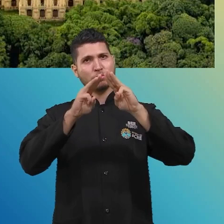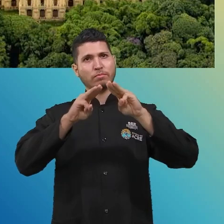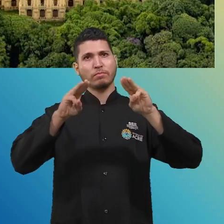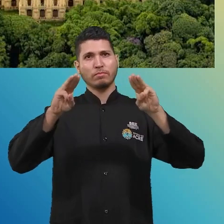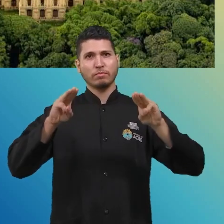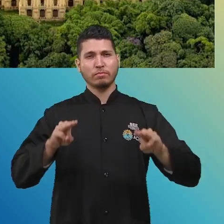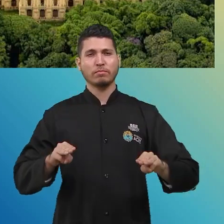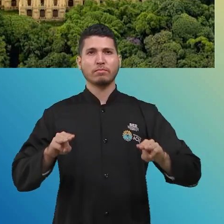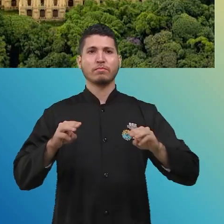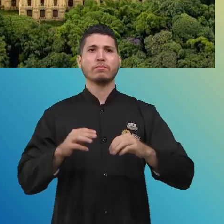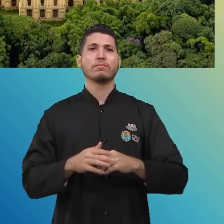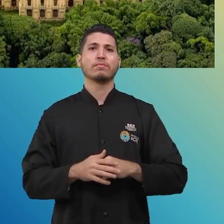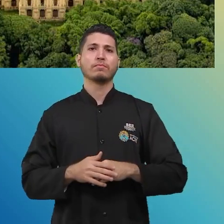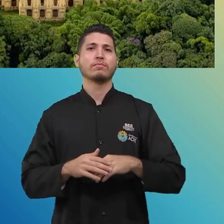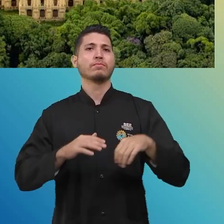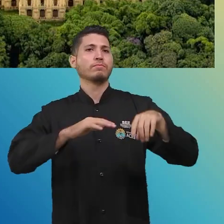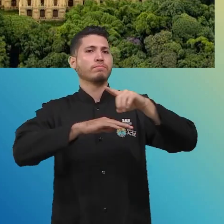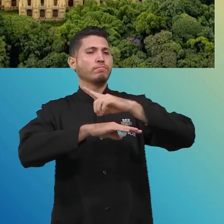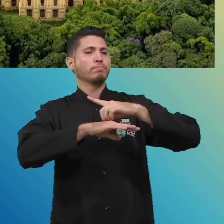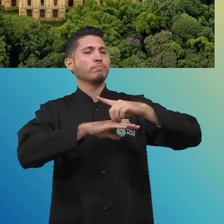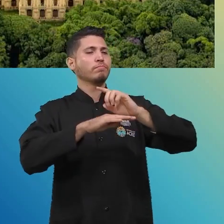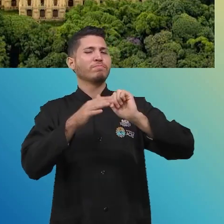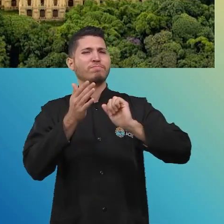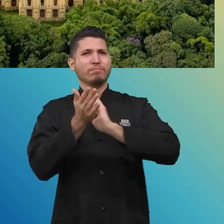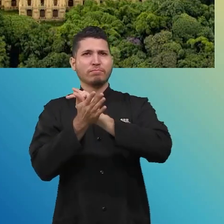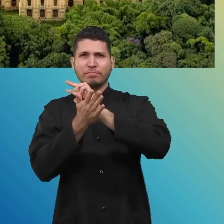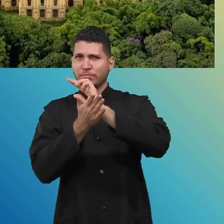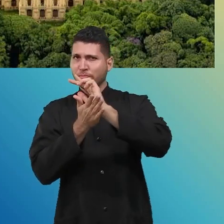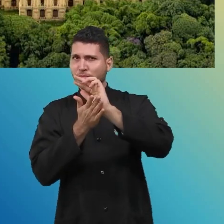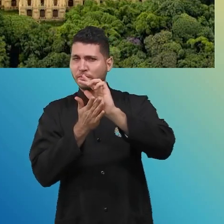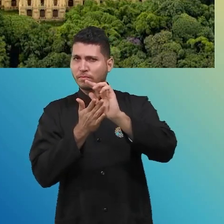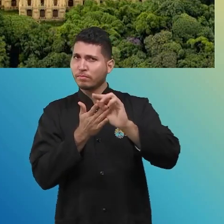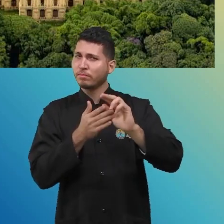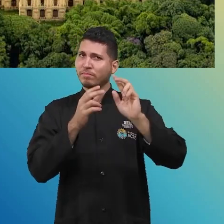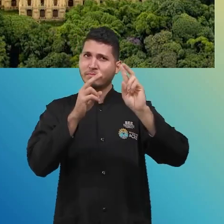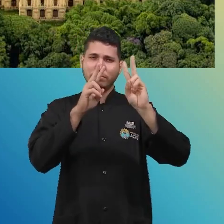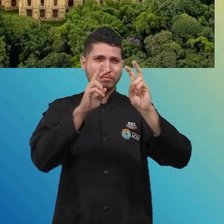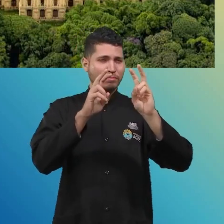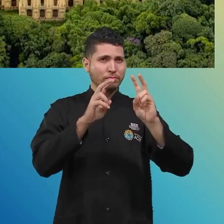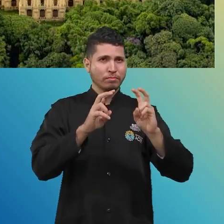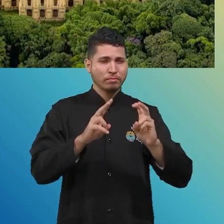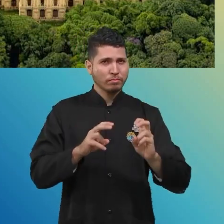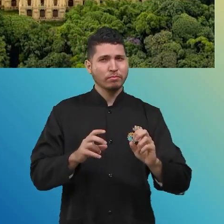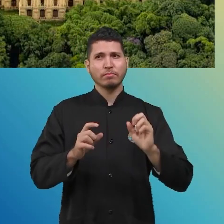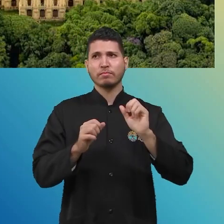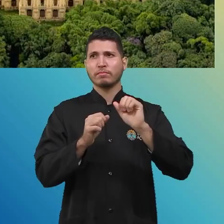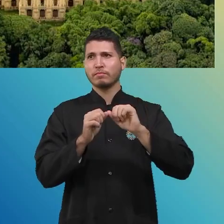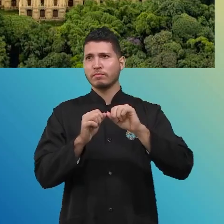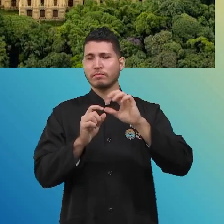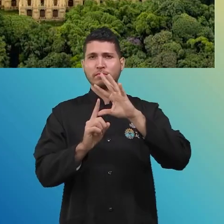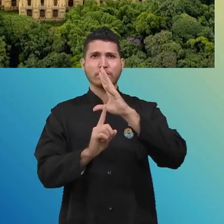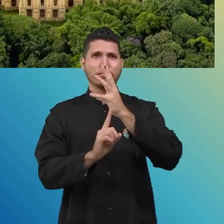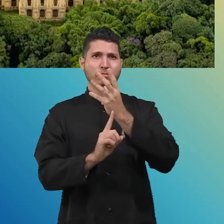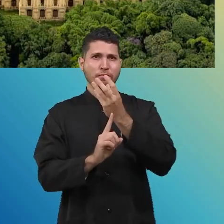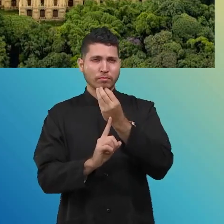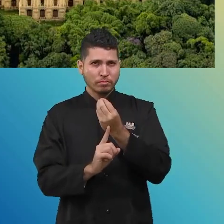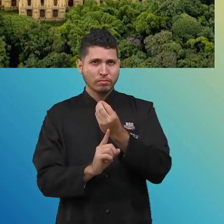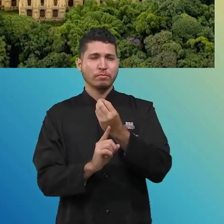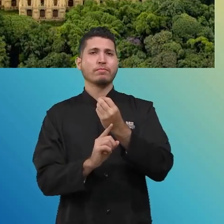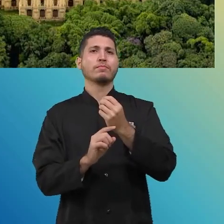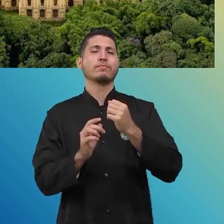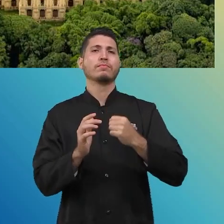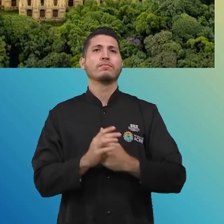tem um acervo digital que é vasto, abrange obras de arte em alta resolução, artefatos históricos